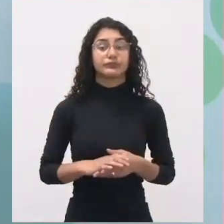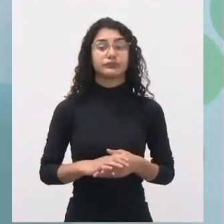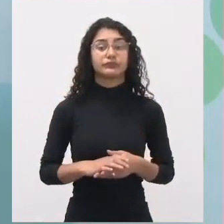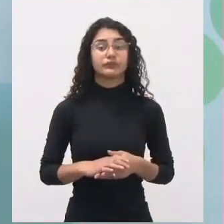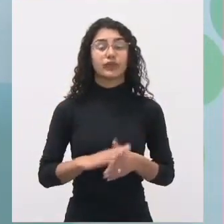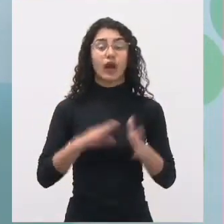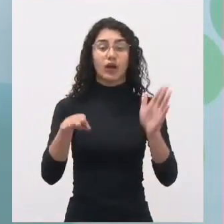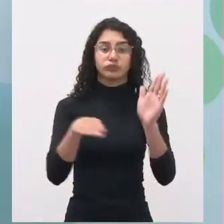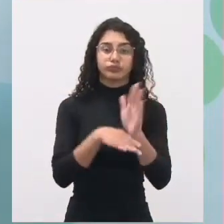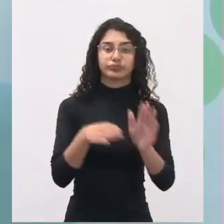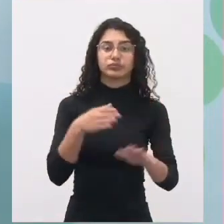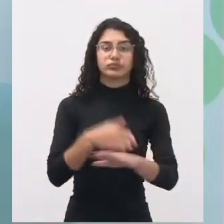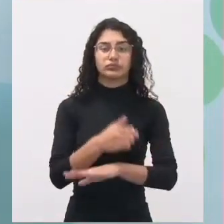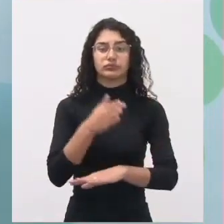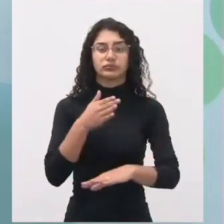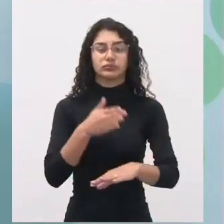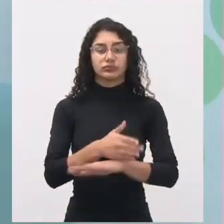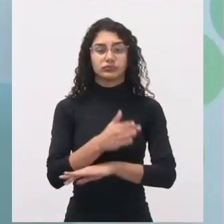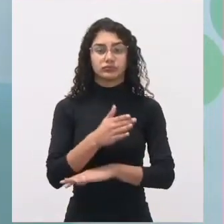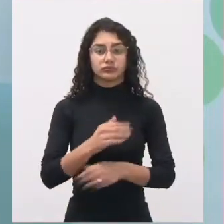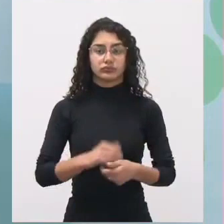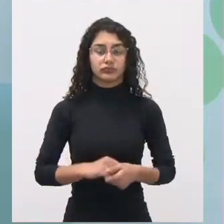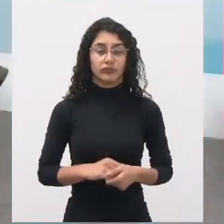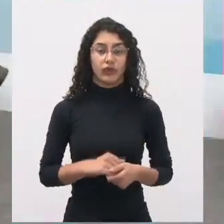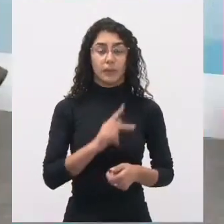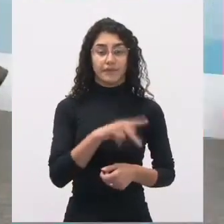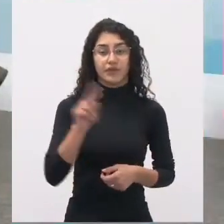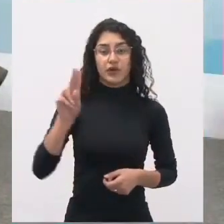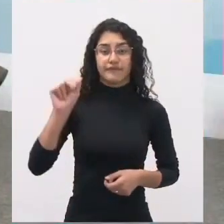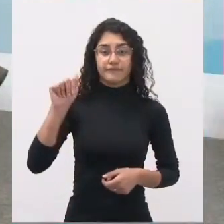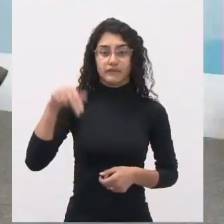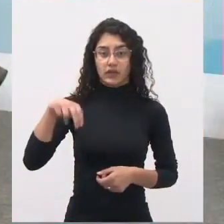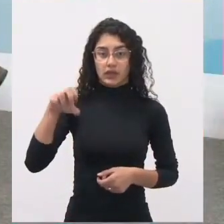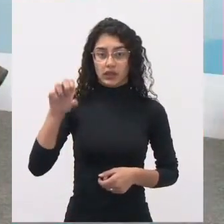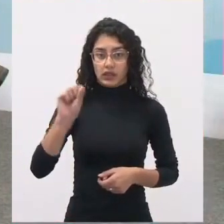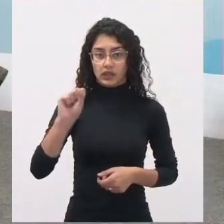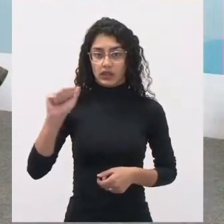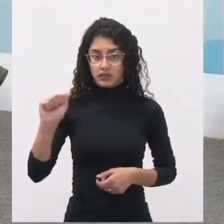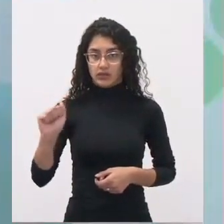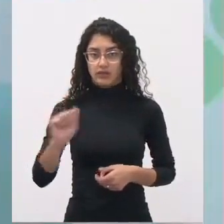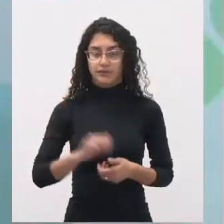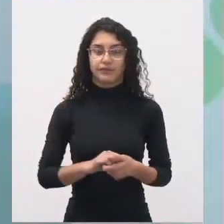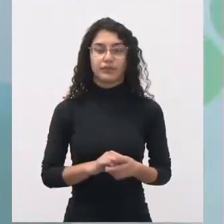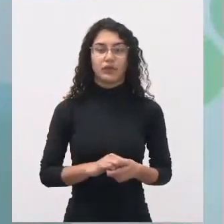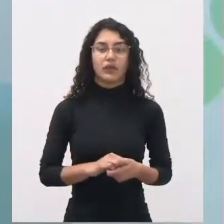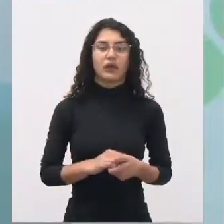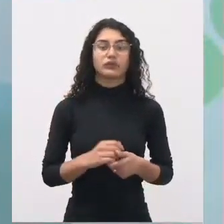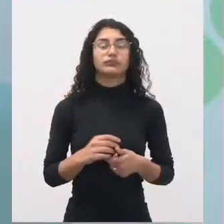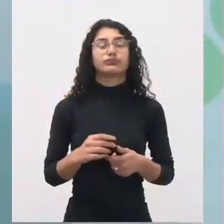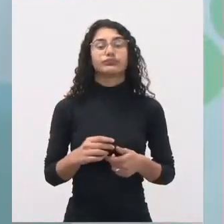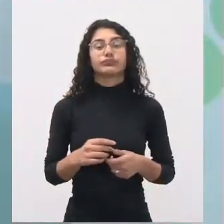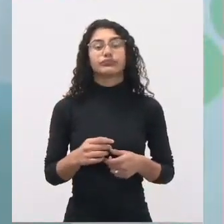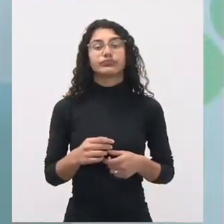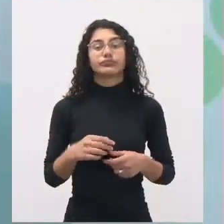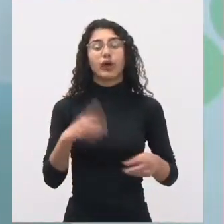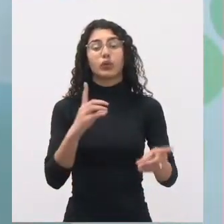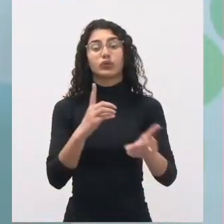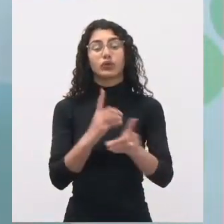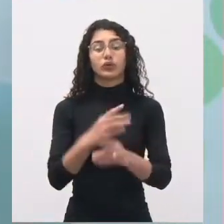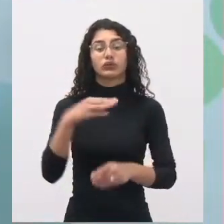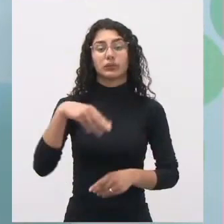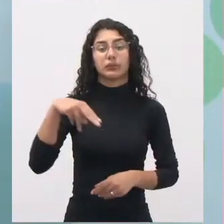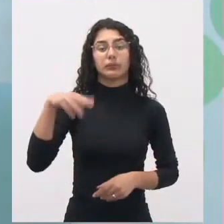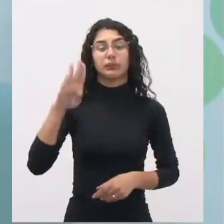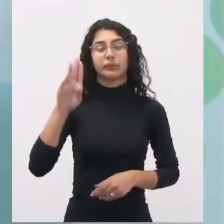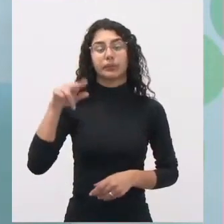última interação foi um destaque da professora Vanessa, que isso vai ao encontro dessa questão da qual o pressuposto central da BNCC. Né?